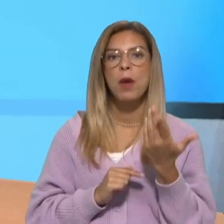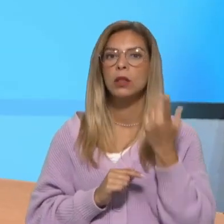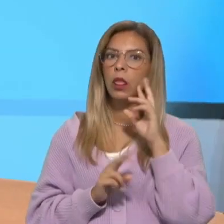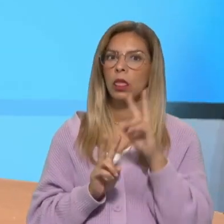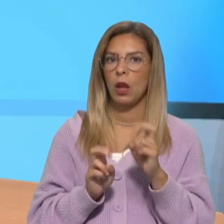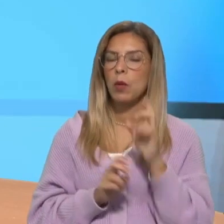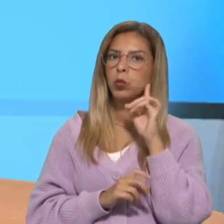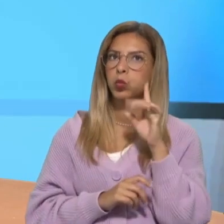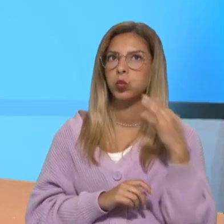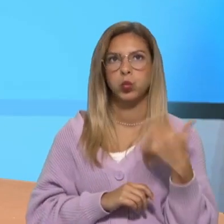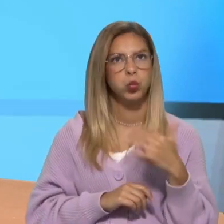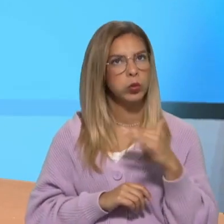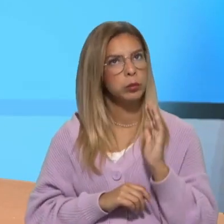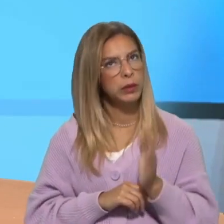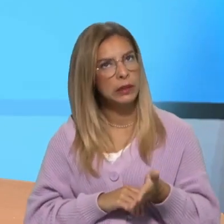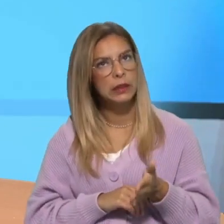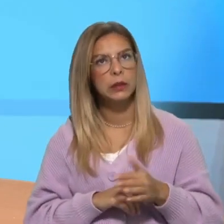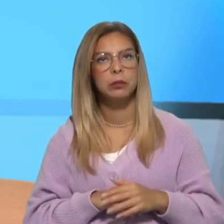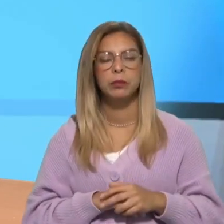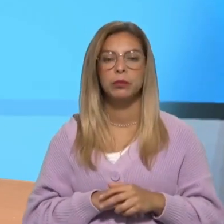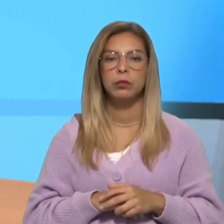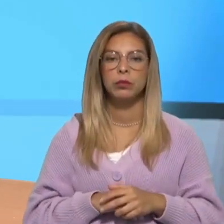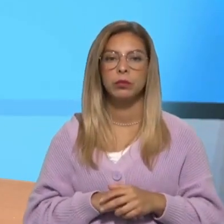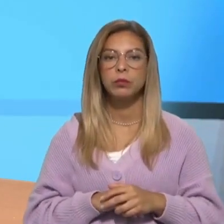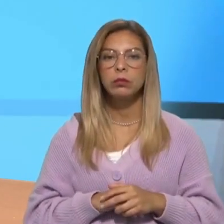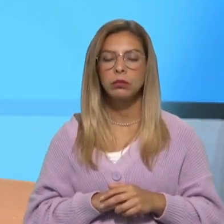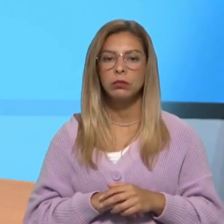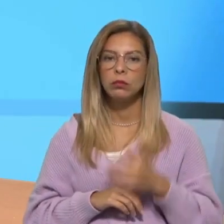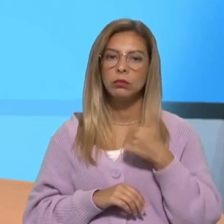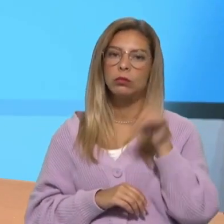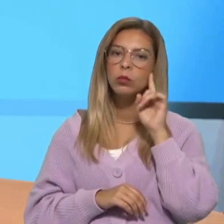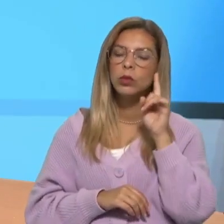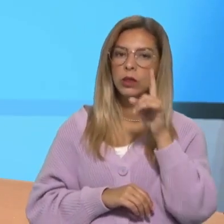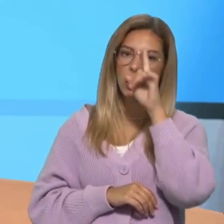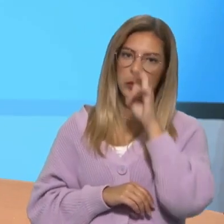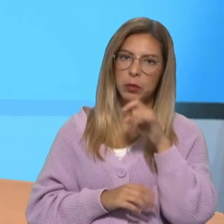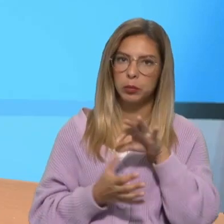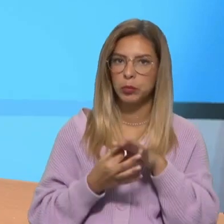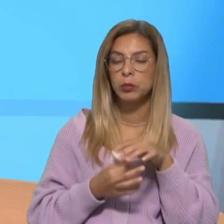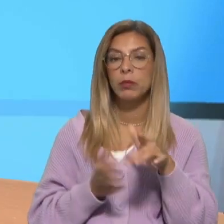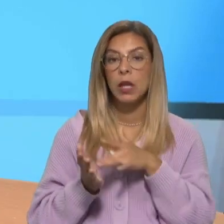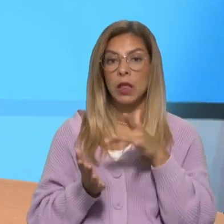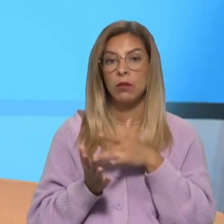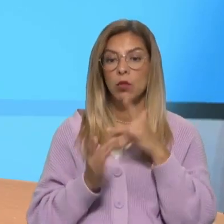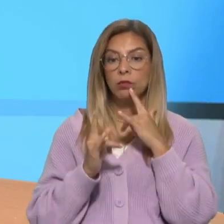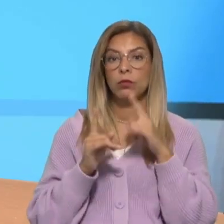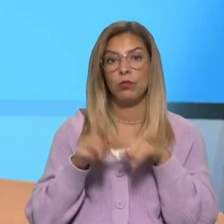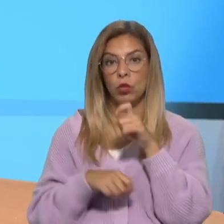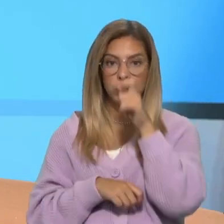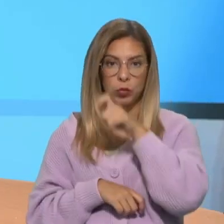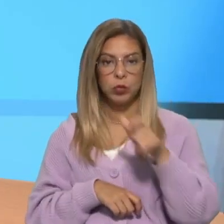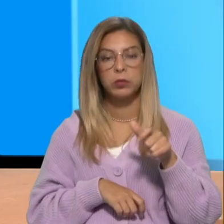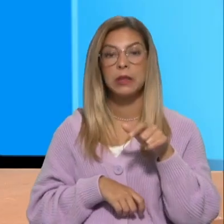nós termos sempre presente. Um livro sobre refugiados que tem o título de Este